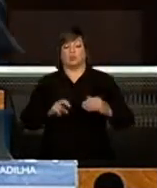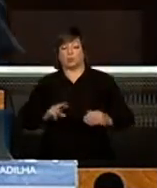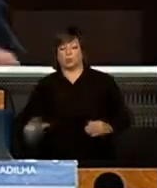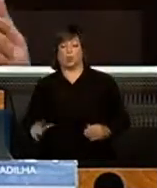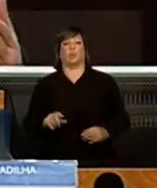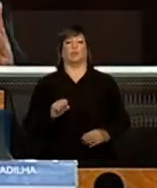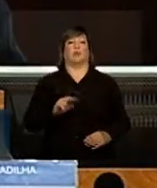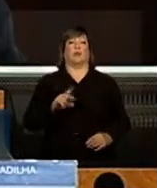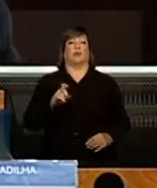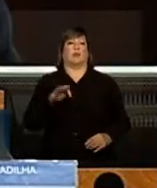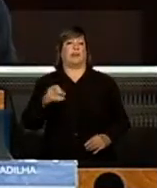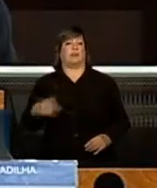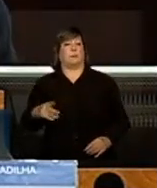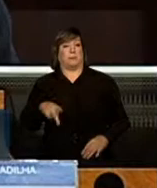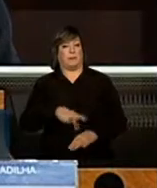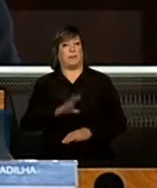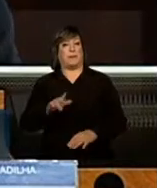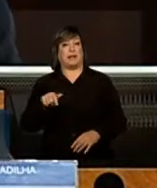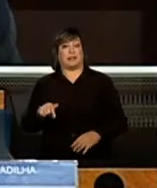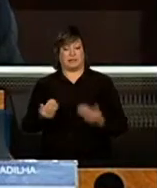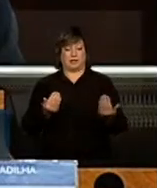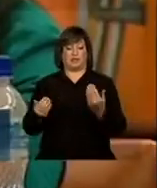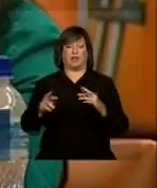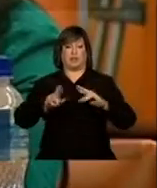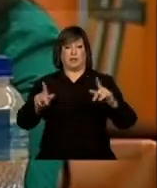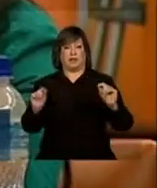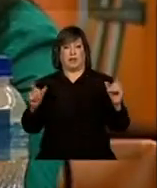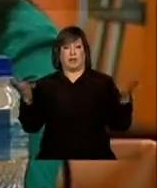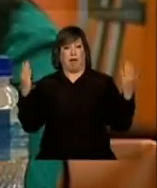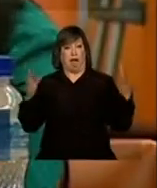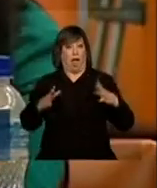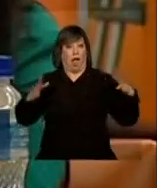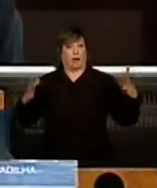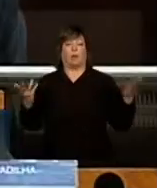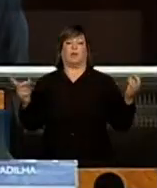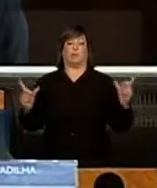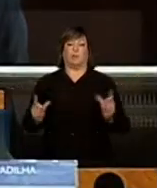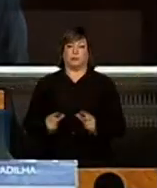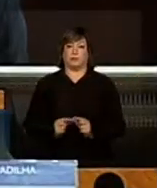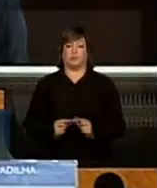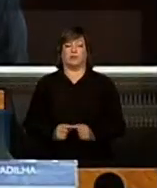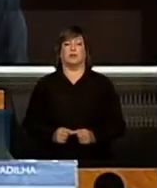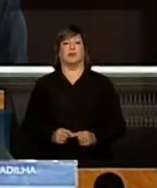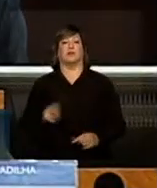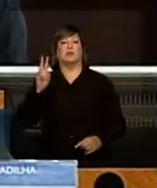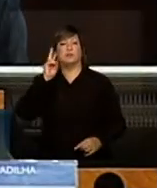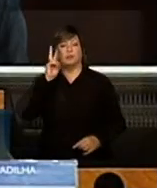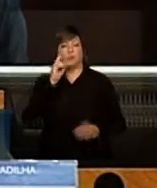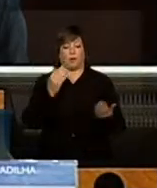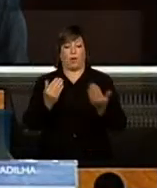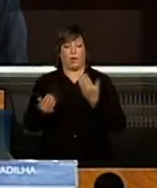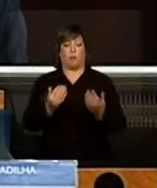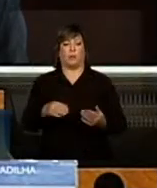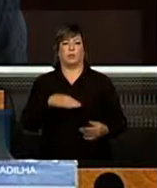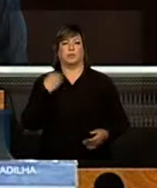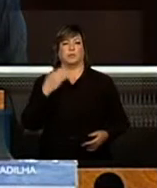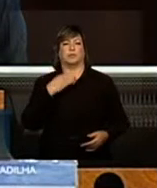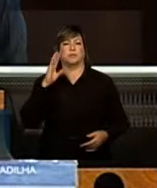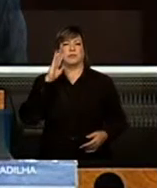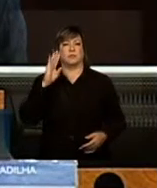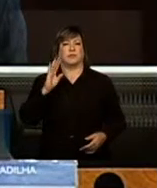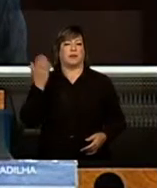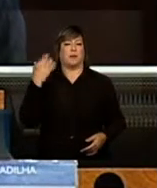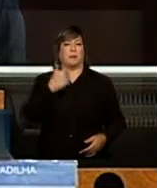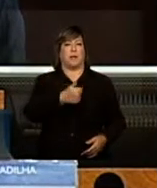país, mas essa diferença encurtou, né? Quando a gente pega a taxa de mortalidade na infância da região Nordeste